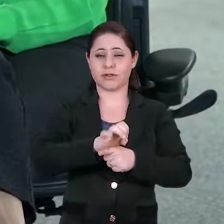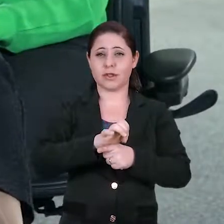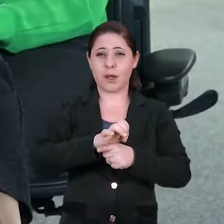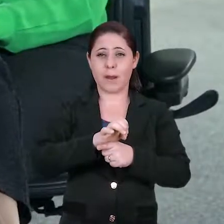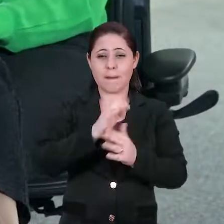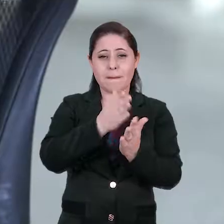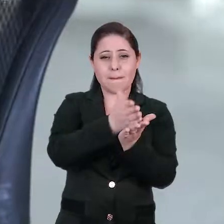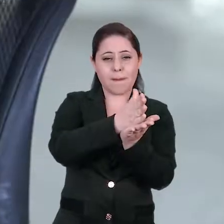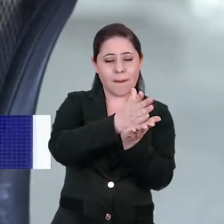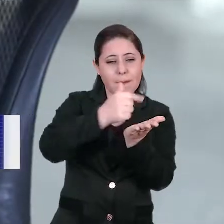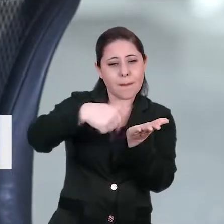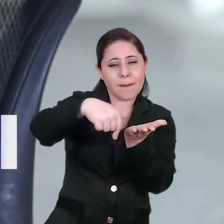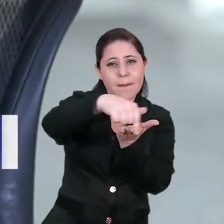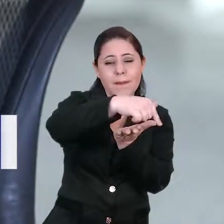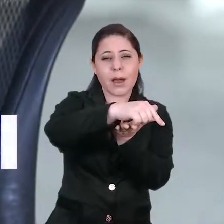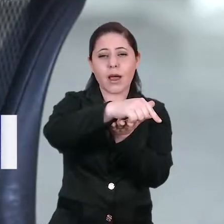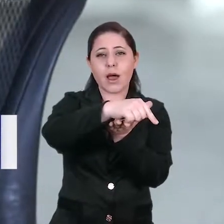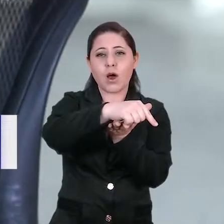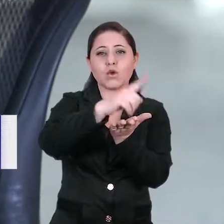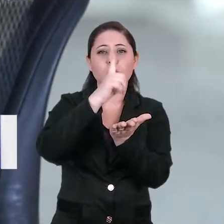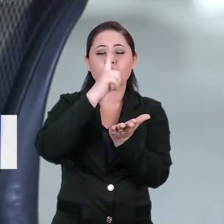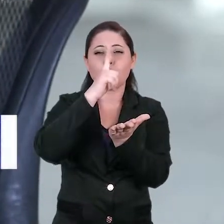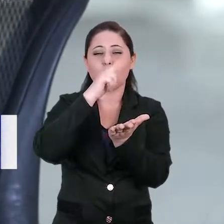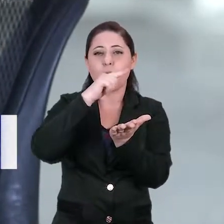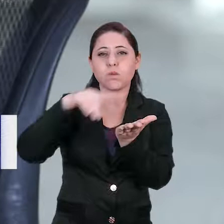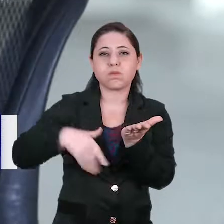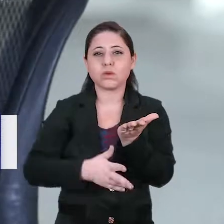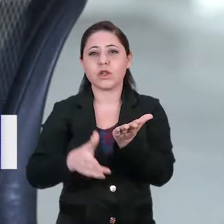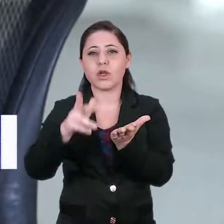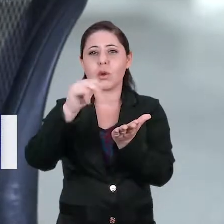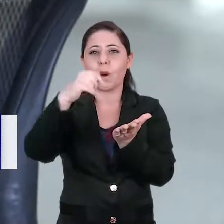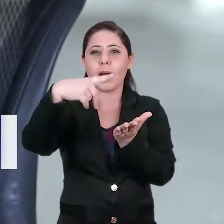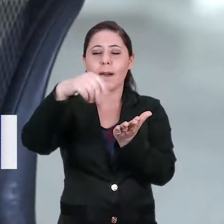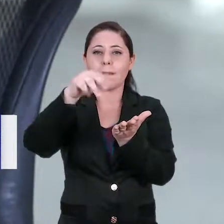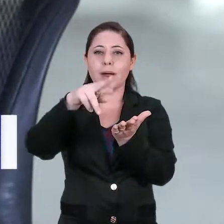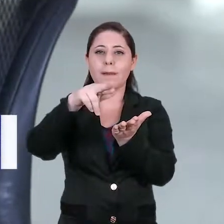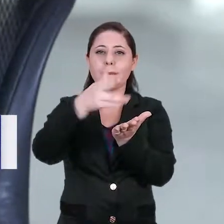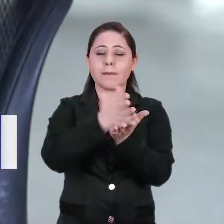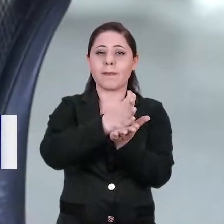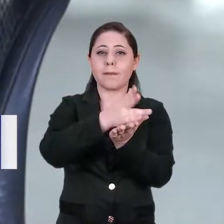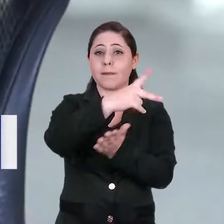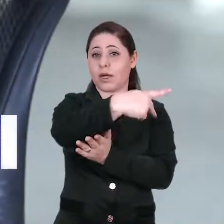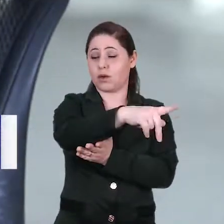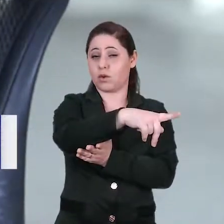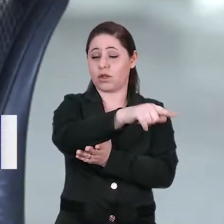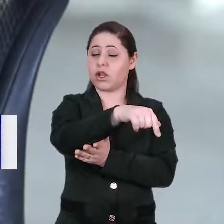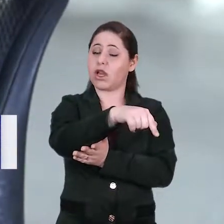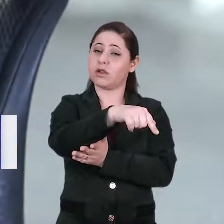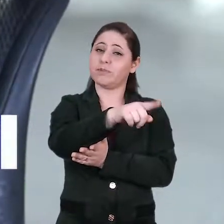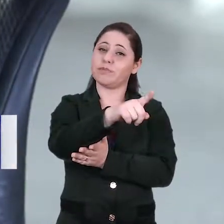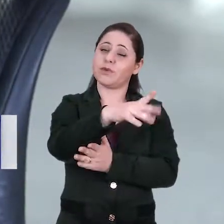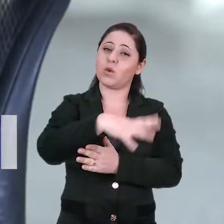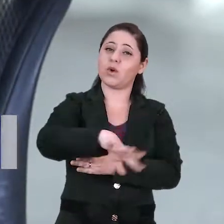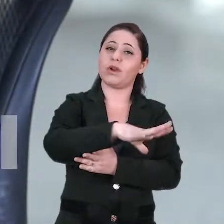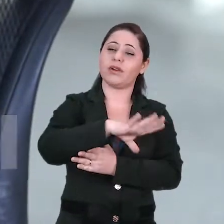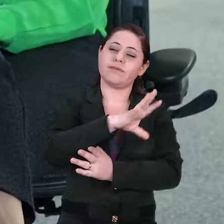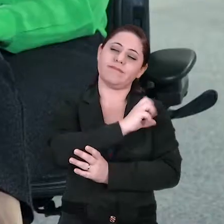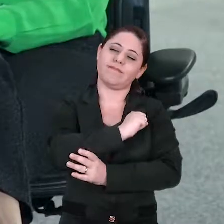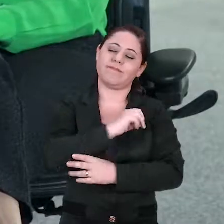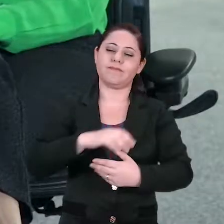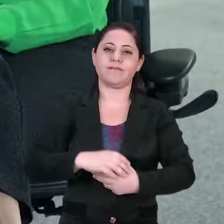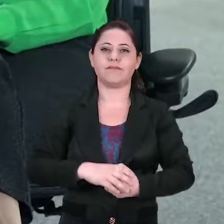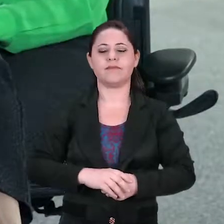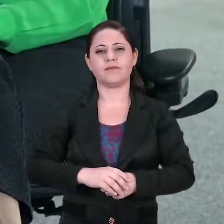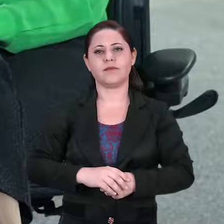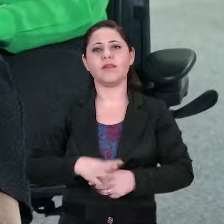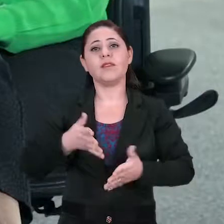Bela Vista, na beira do Rio Apa, na fronteira com o Paraguai. É uma região sudoeste muito querida. Deixa eu